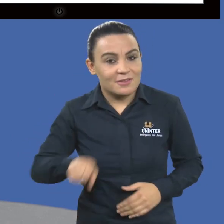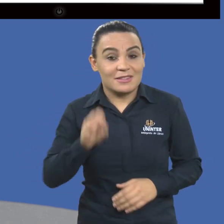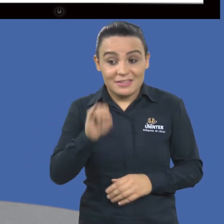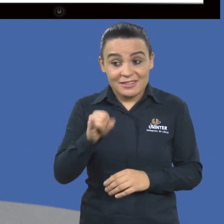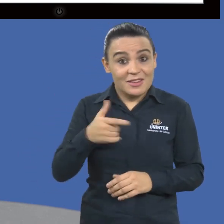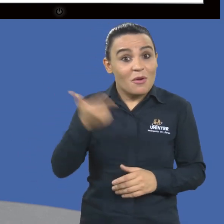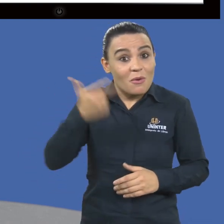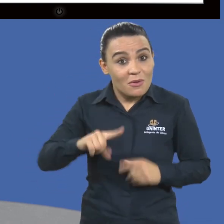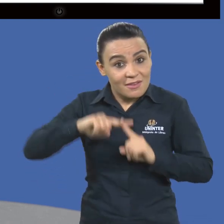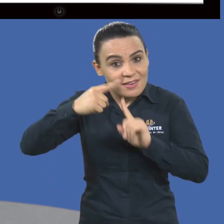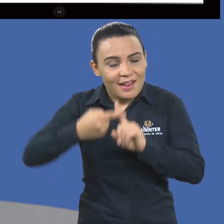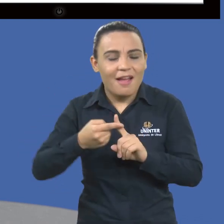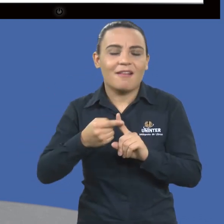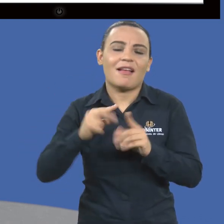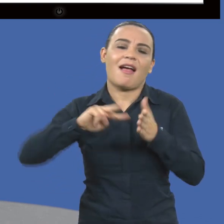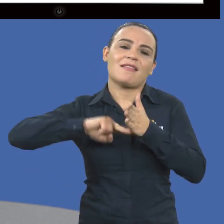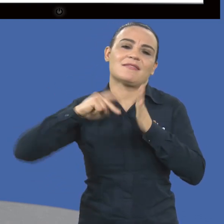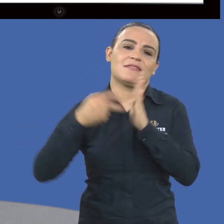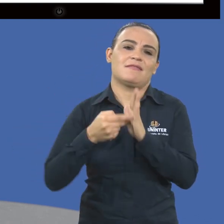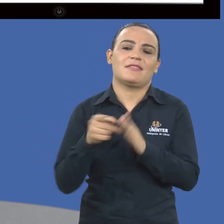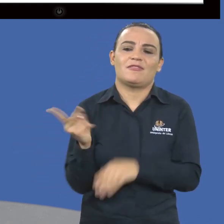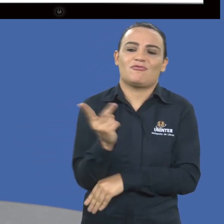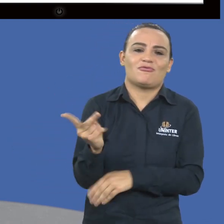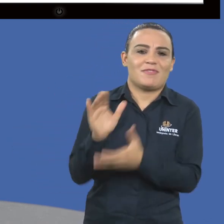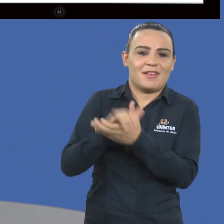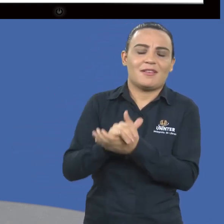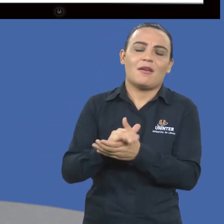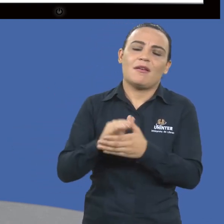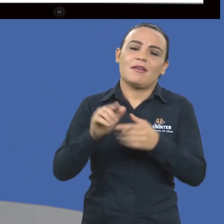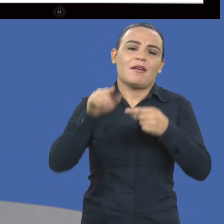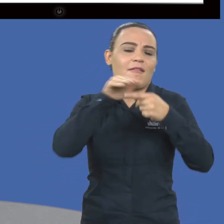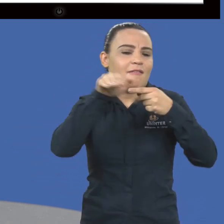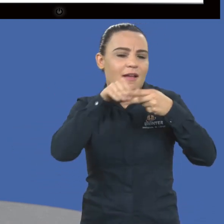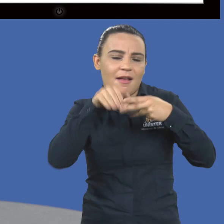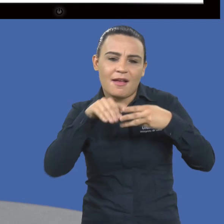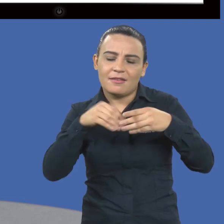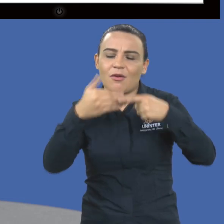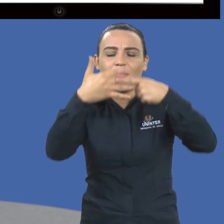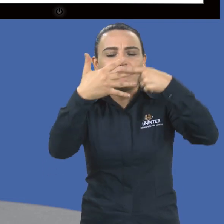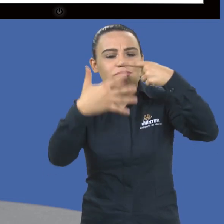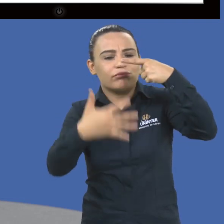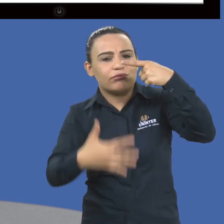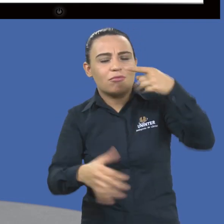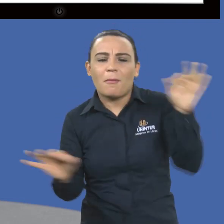falei, né, essas fases são normais para